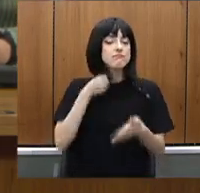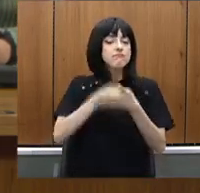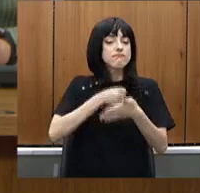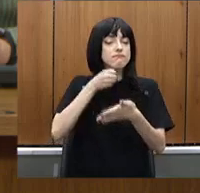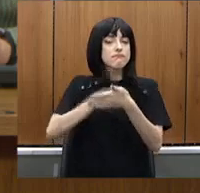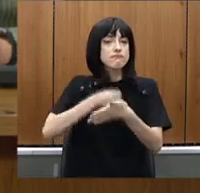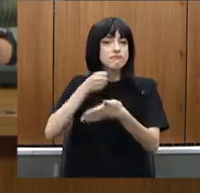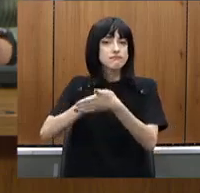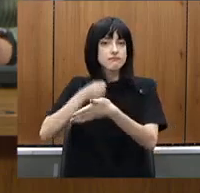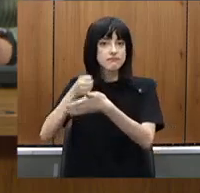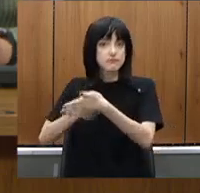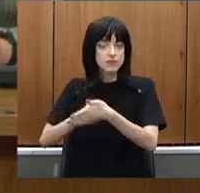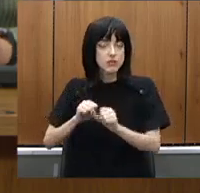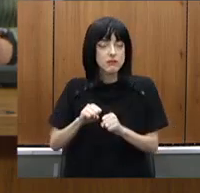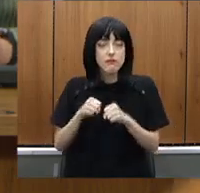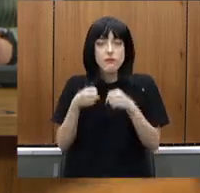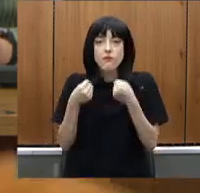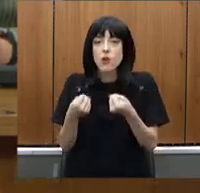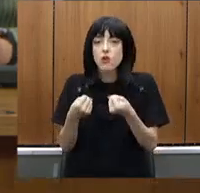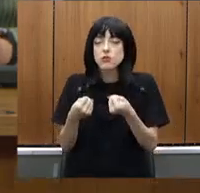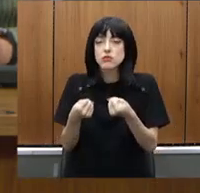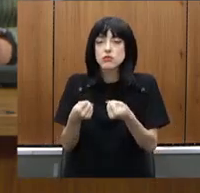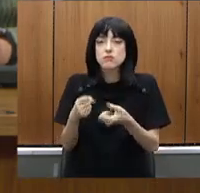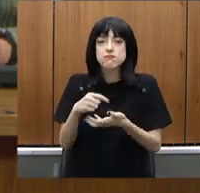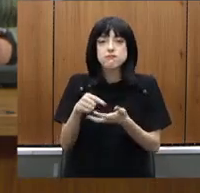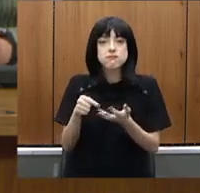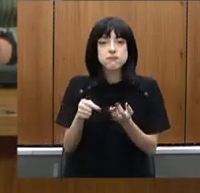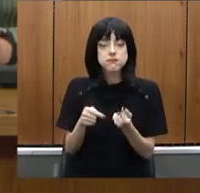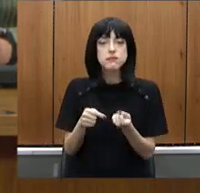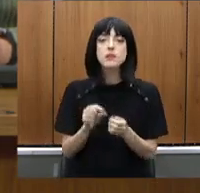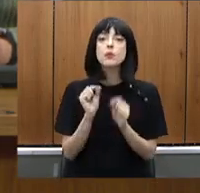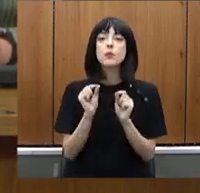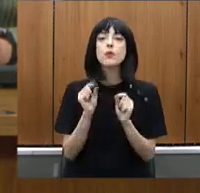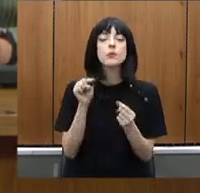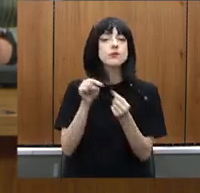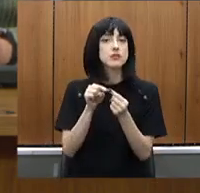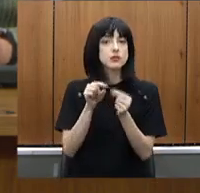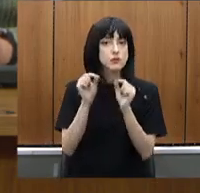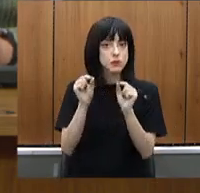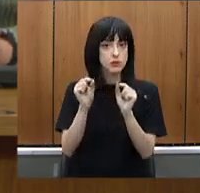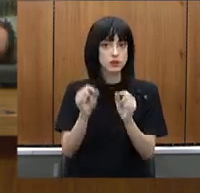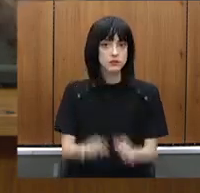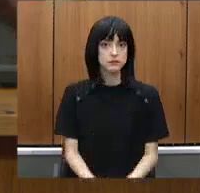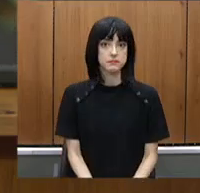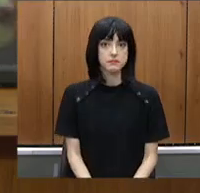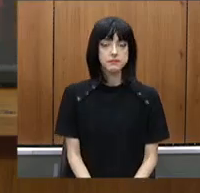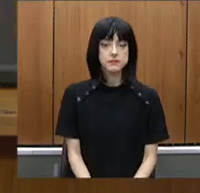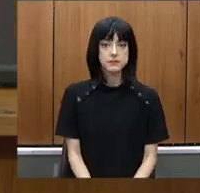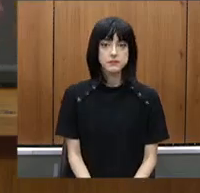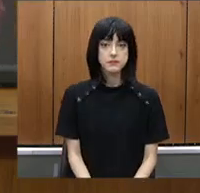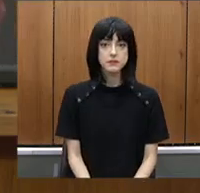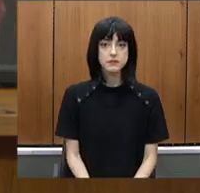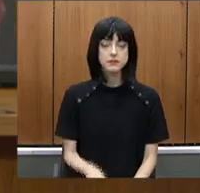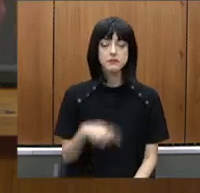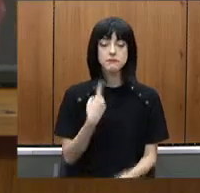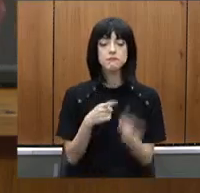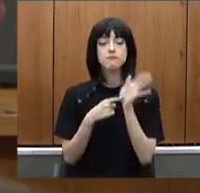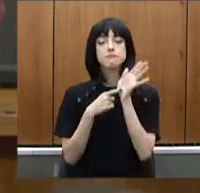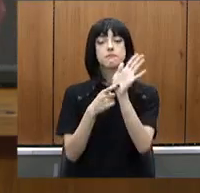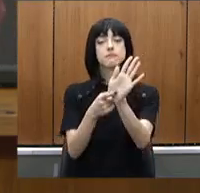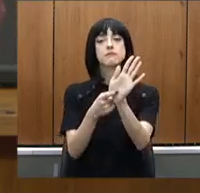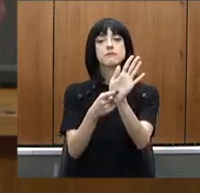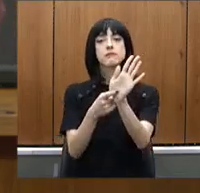no sentido de esclarecer né como que nós estamos empregando o nosso